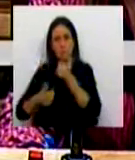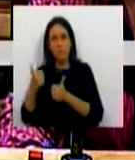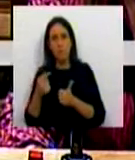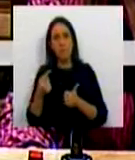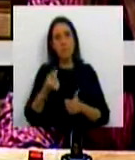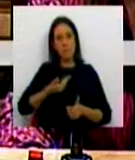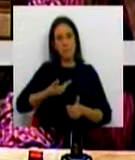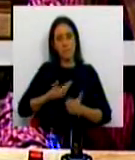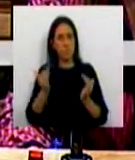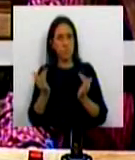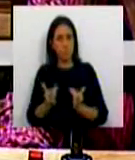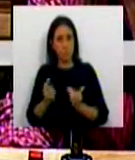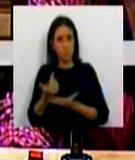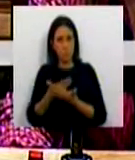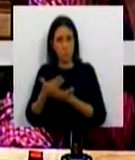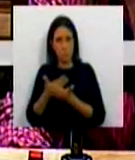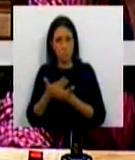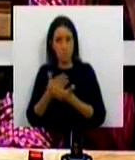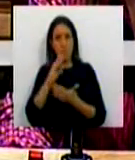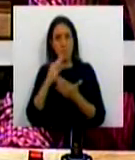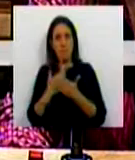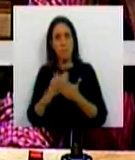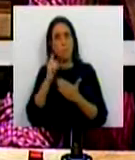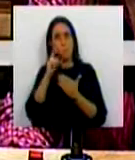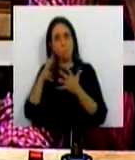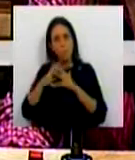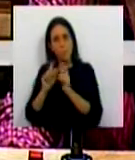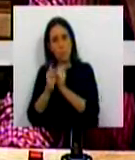endividamento da economia e reforço da coesão e